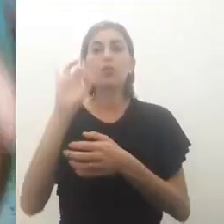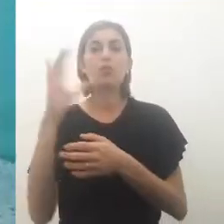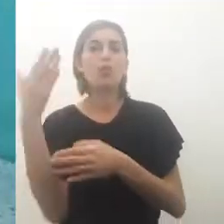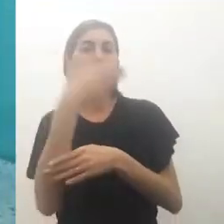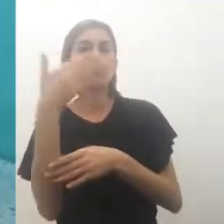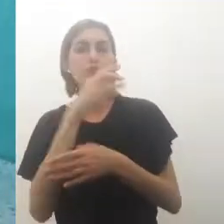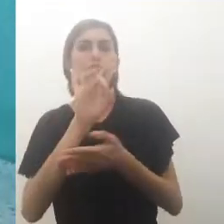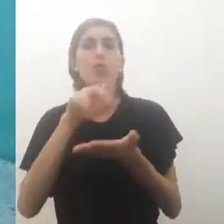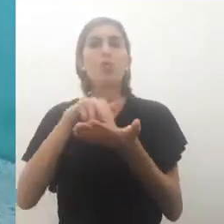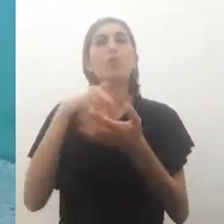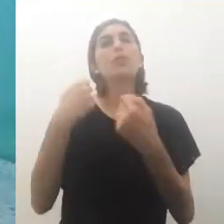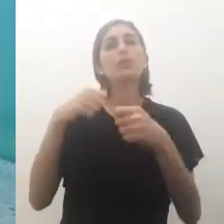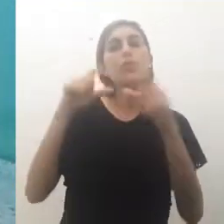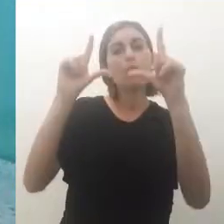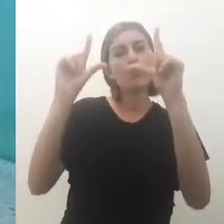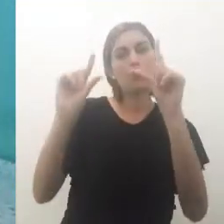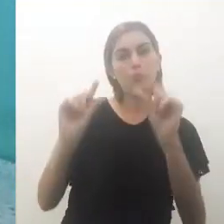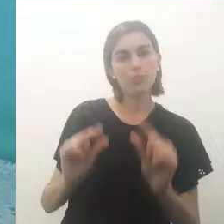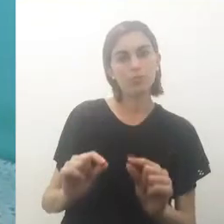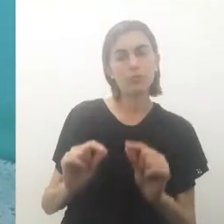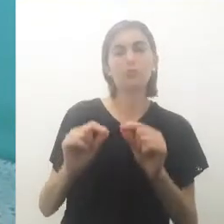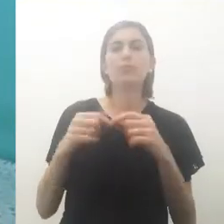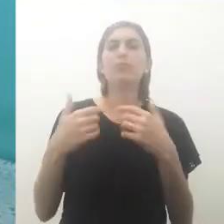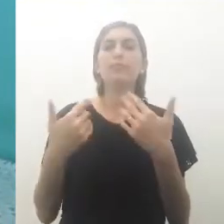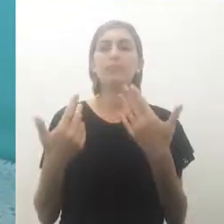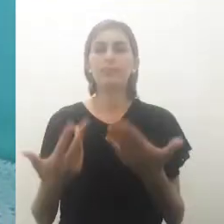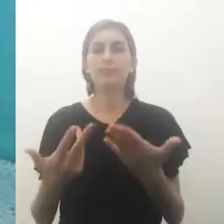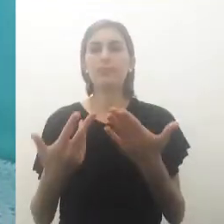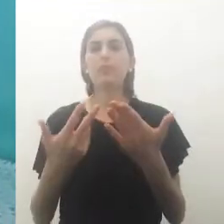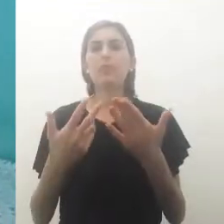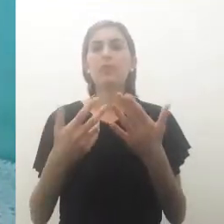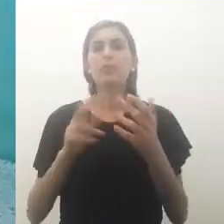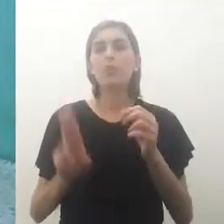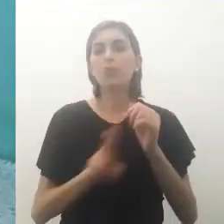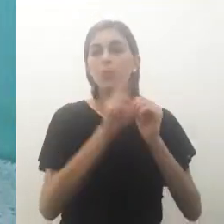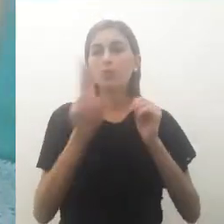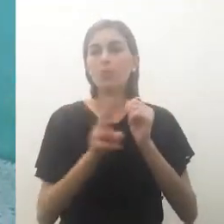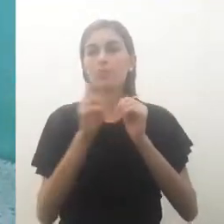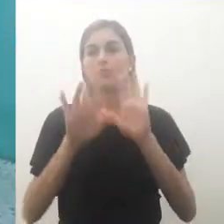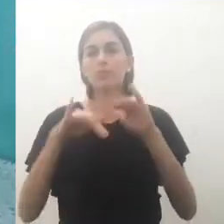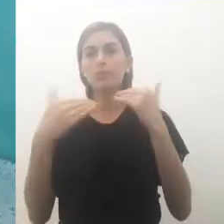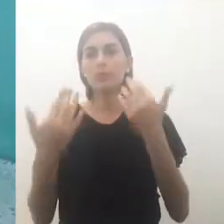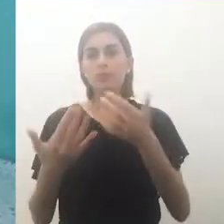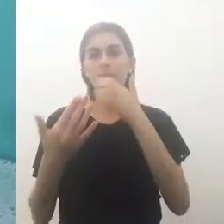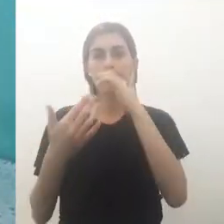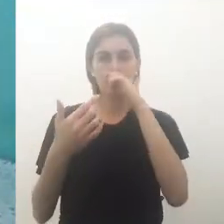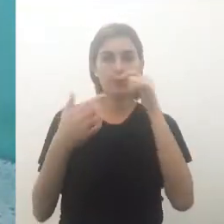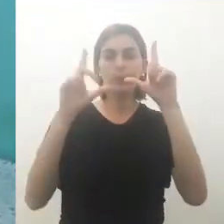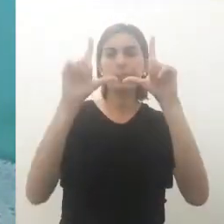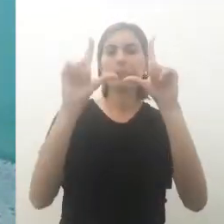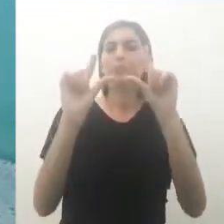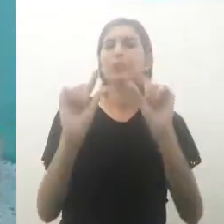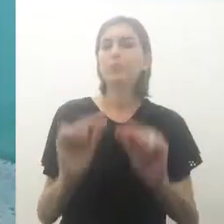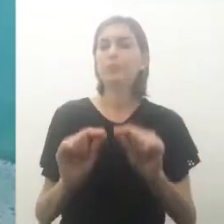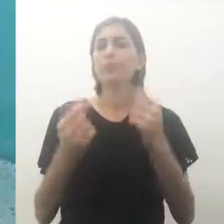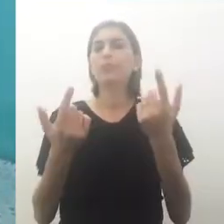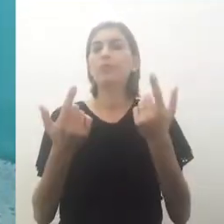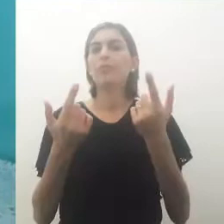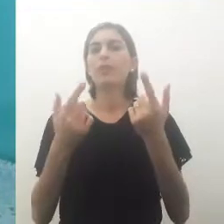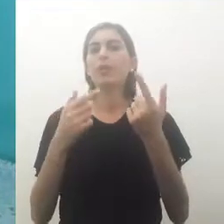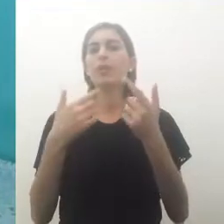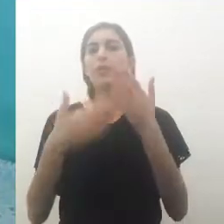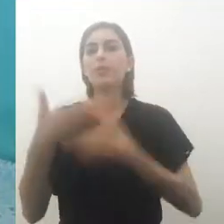presencialmente, tiveram uma redução do consumo, né? Então houve uma reconfiguração muito grande, sobretudo